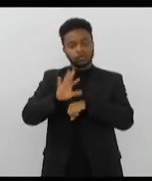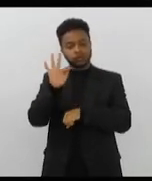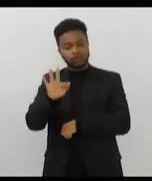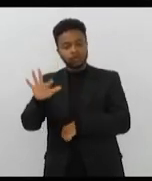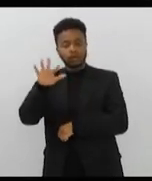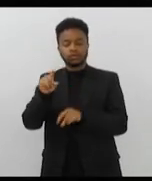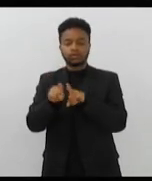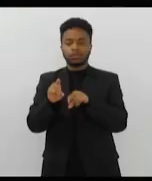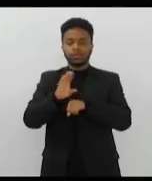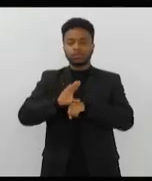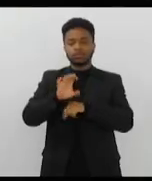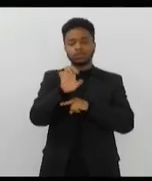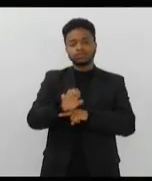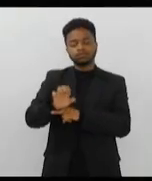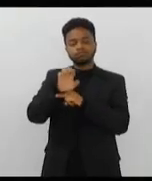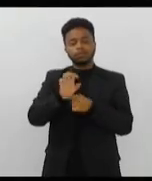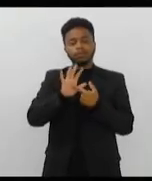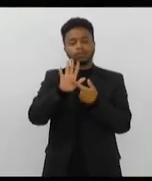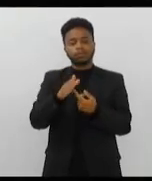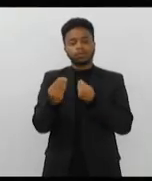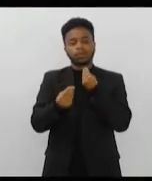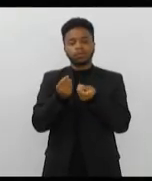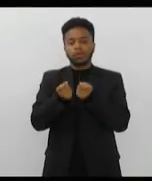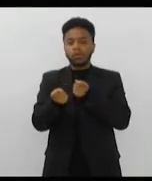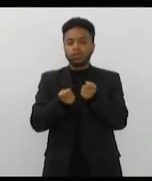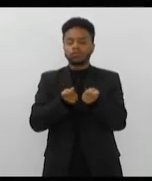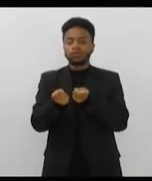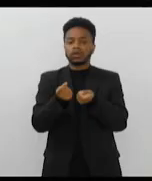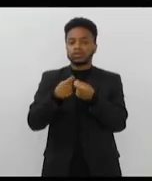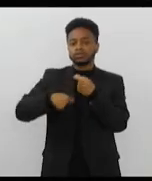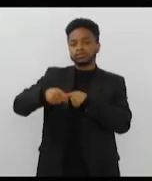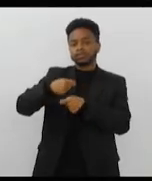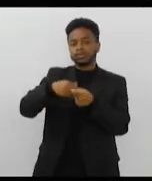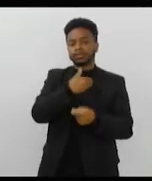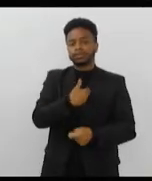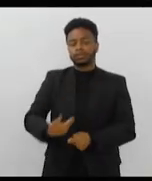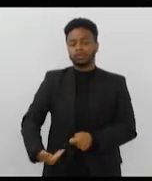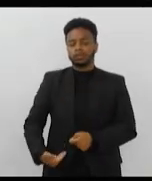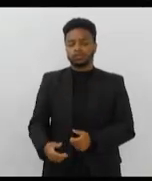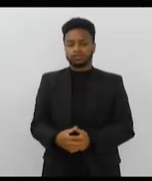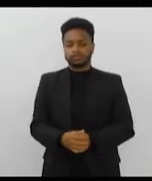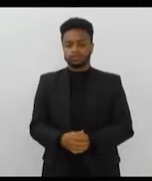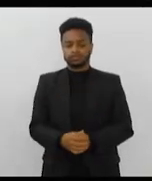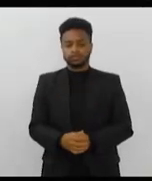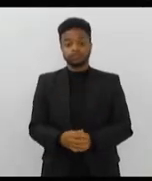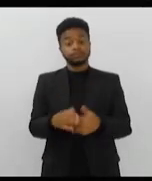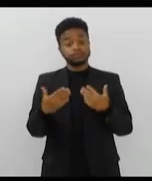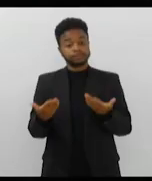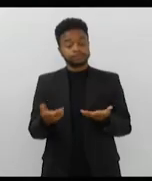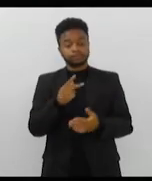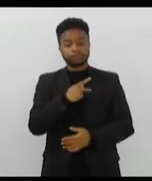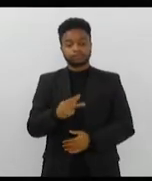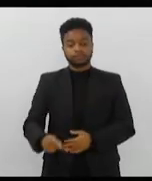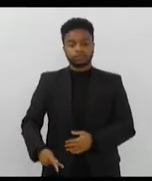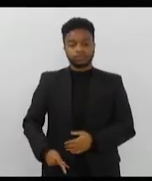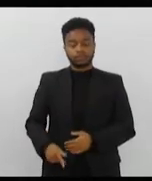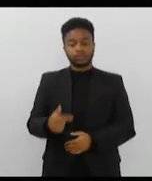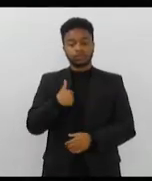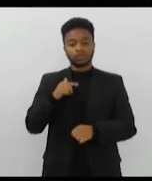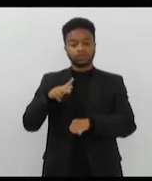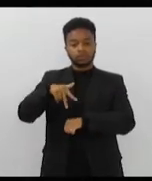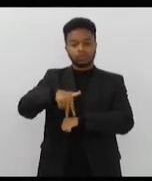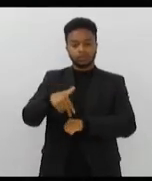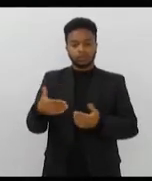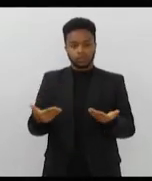Estado, fazer o controle externo da administração pública. Então, senhor presidente, eu vim aqui